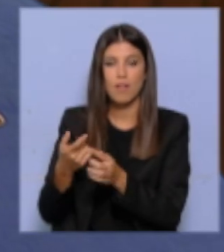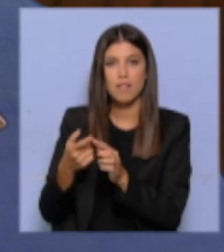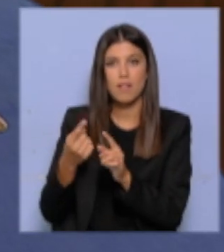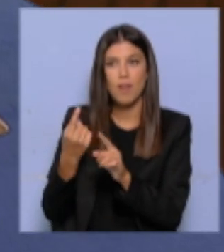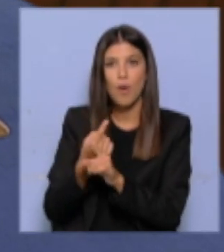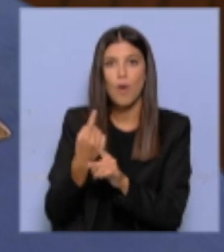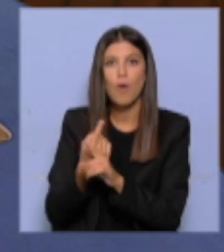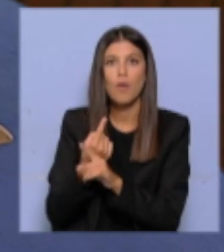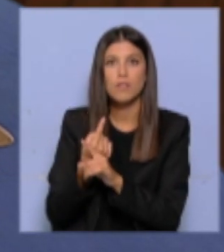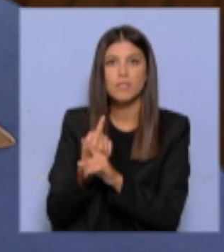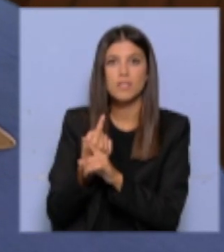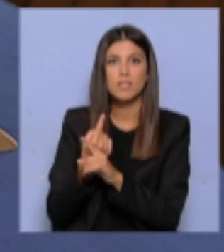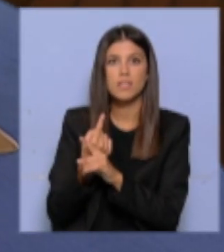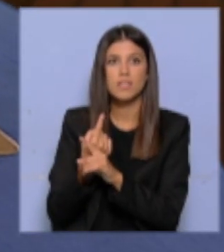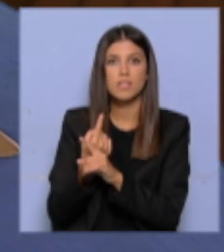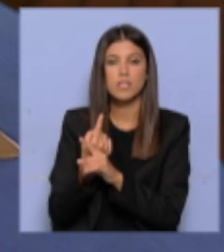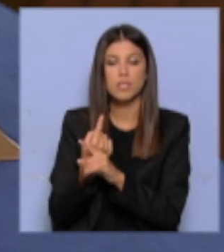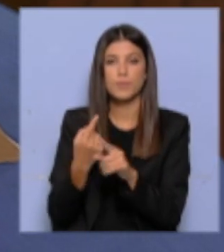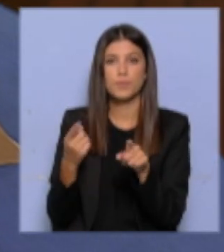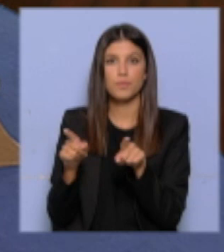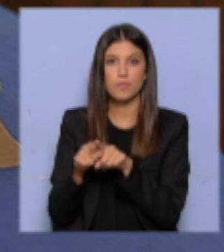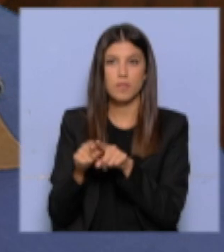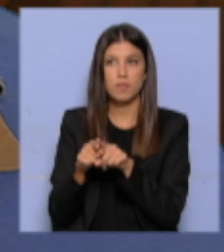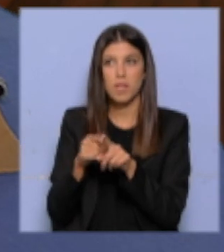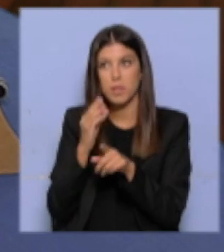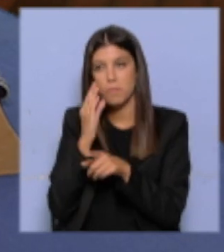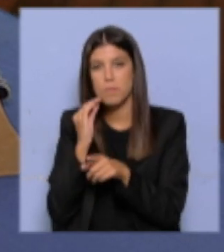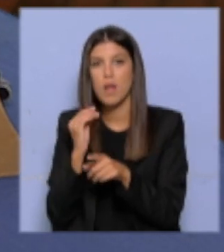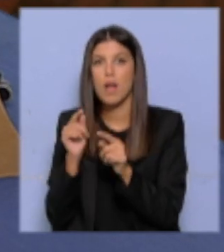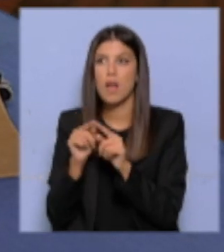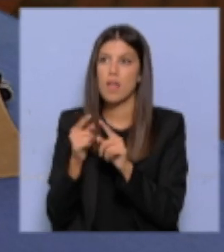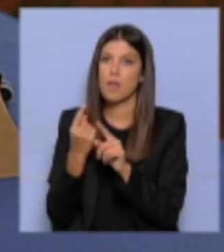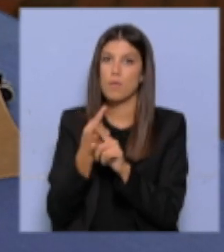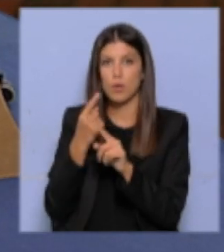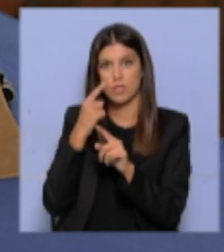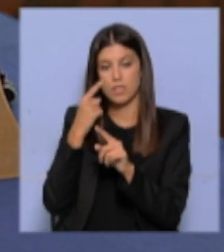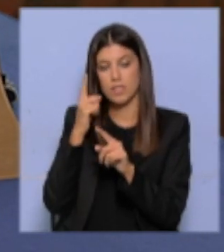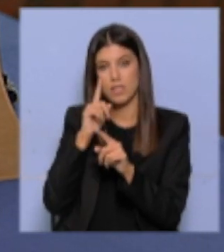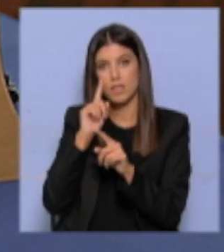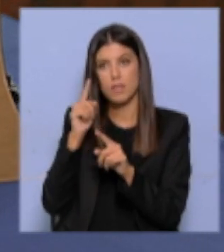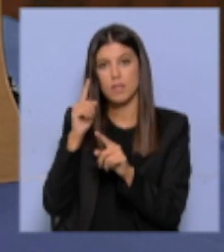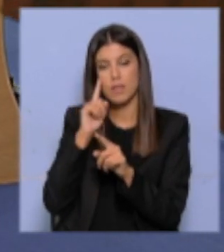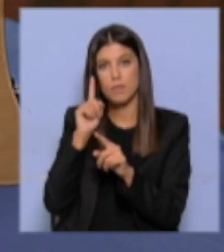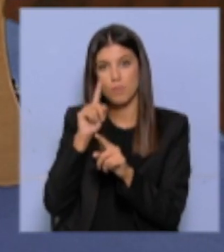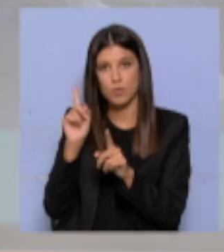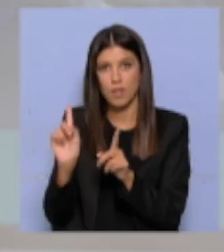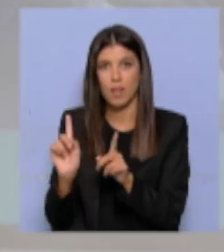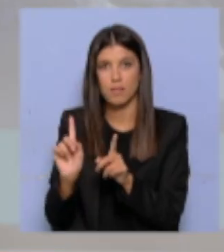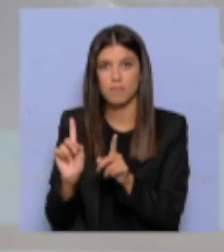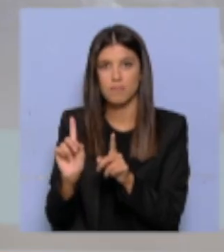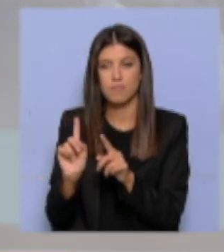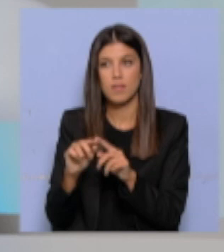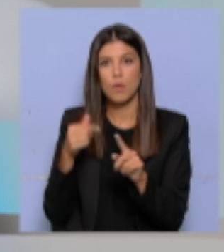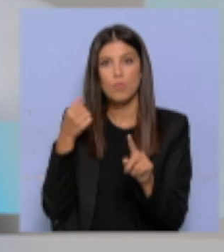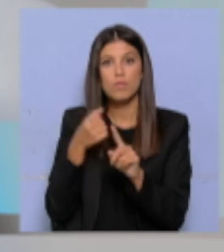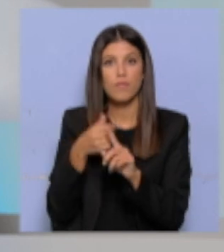penso que aí também esse também é um ponto importante do paradigma, o tal paradigma da missão. É um dos